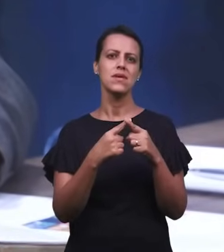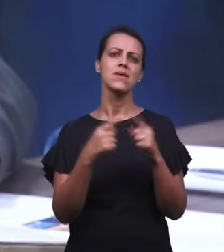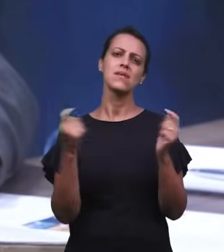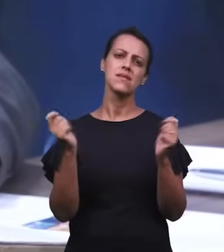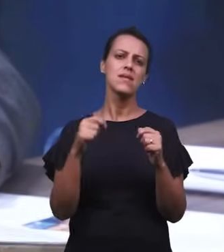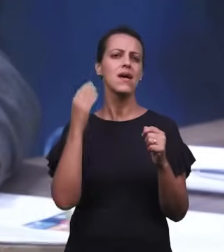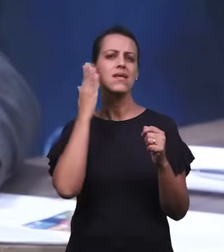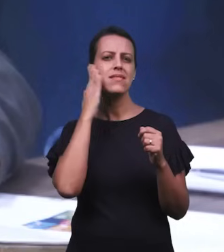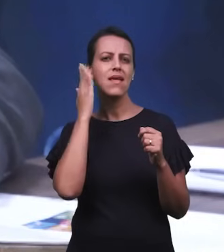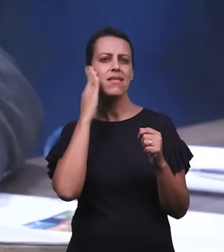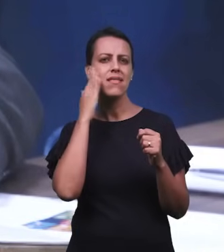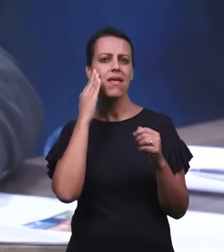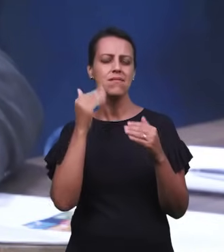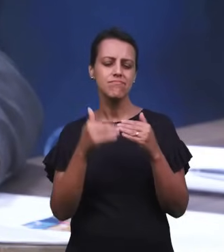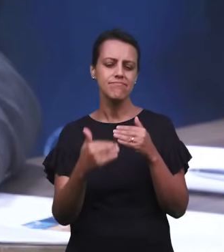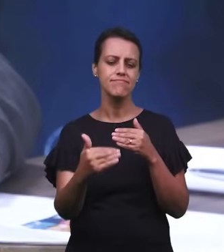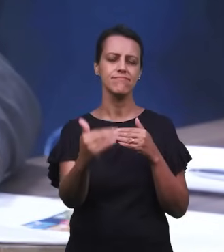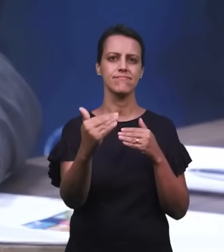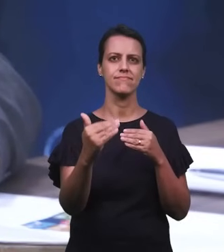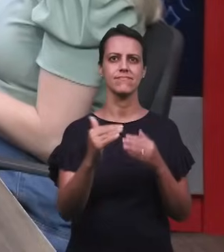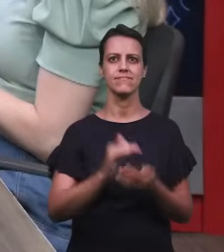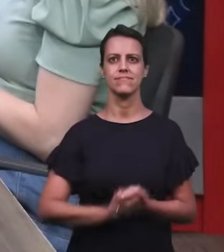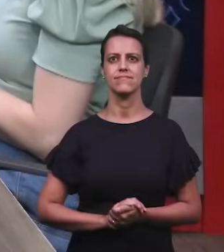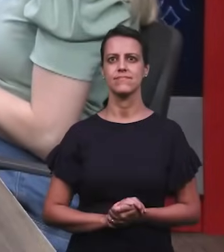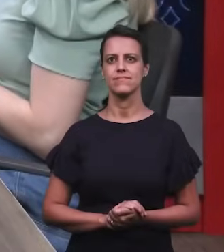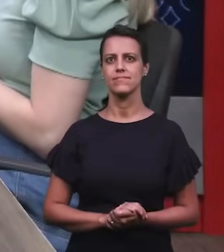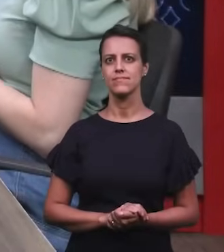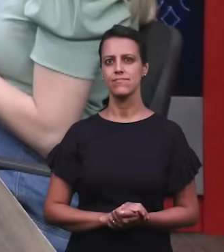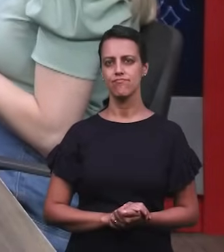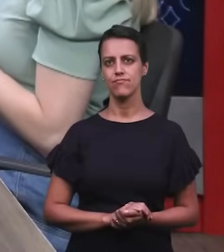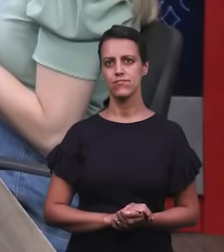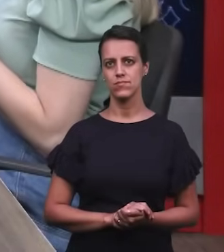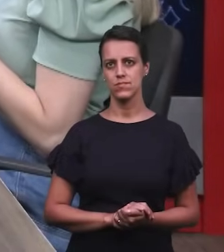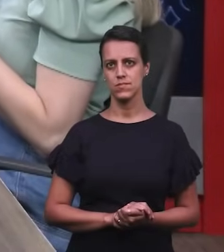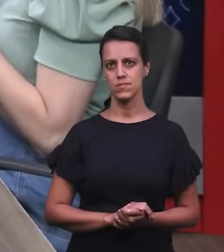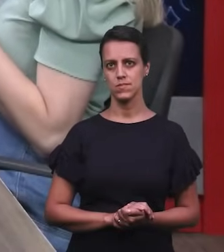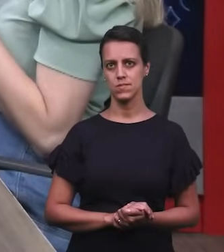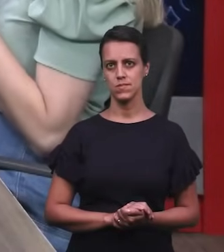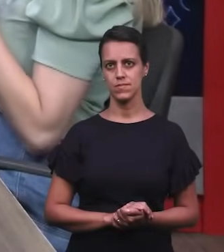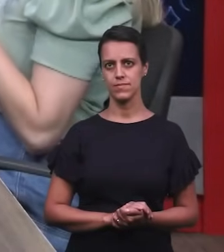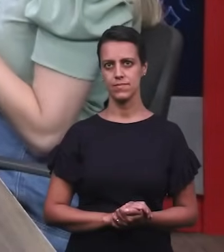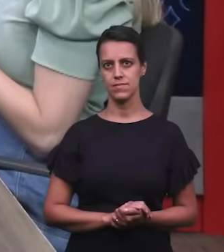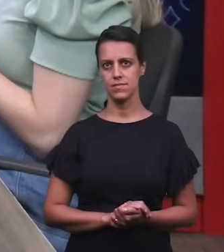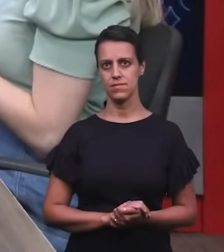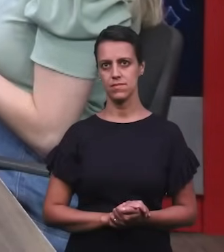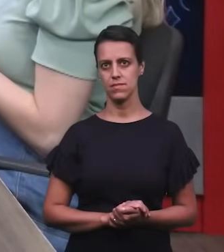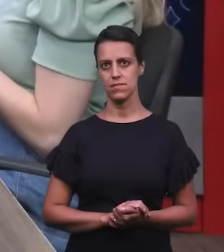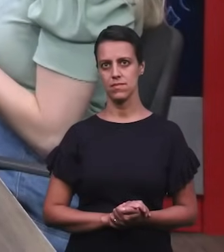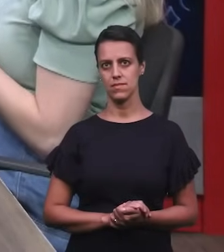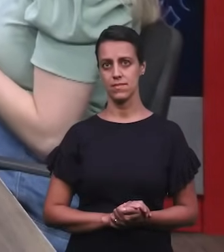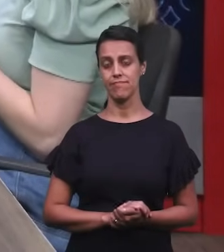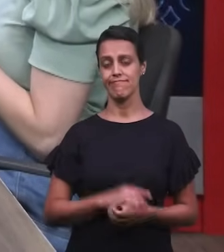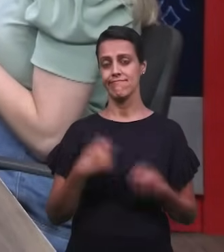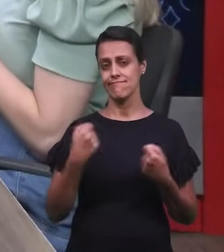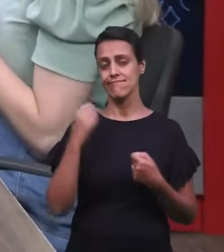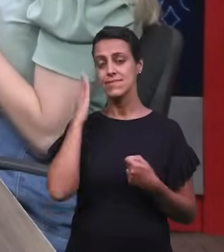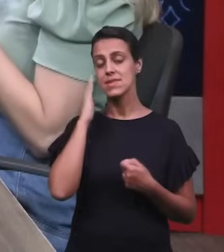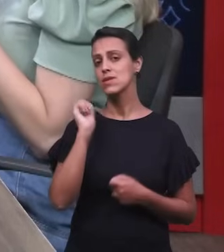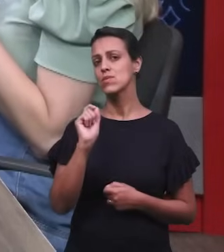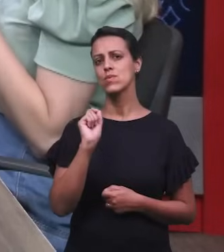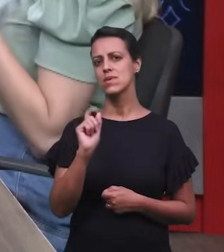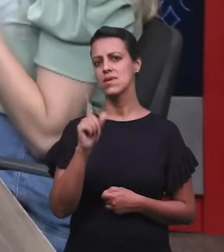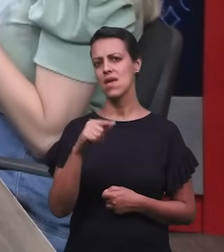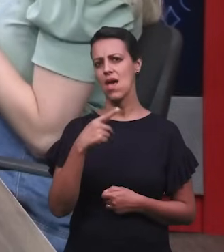continuarmos nesse aspecto aí dos temperamentos. Amém. Bom, então, para a gente entender melhor o que é o temperamento, né,